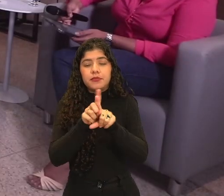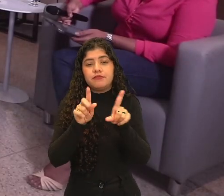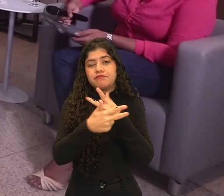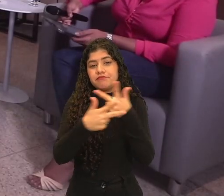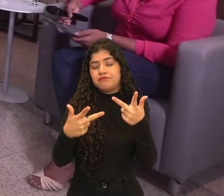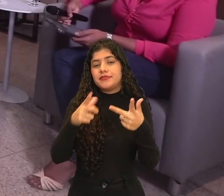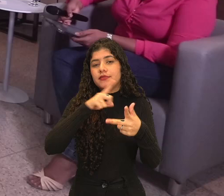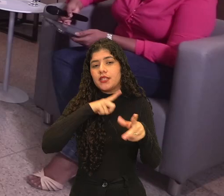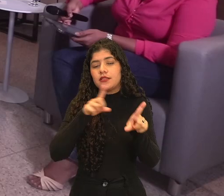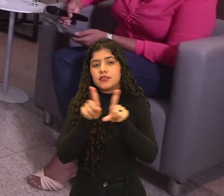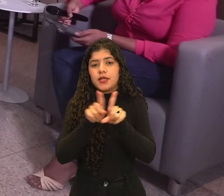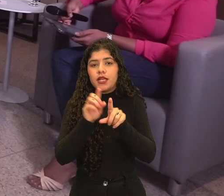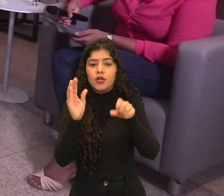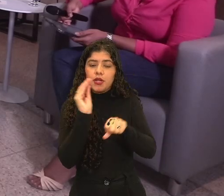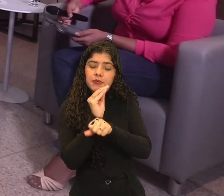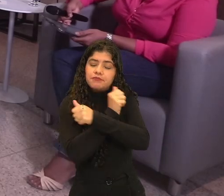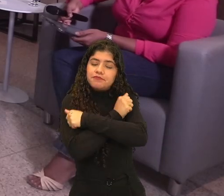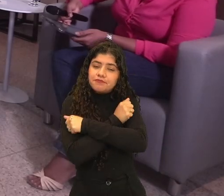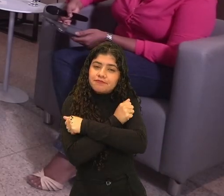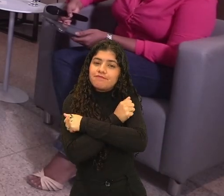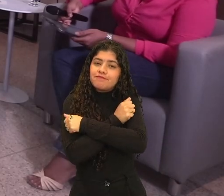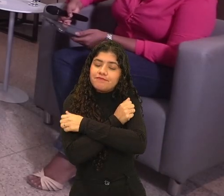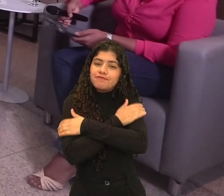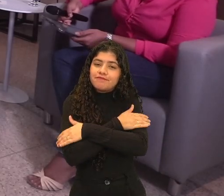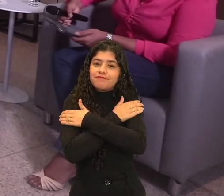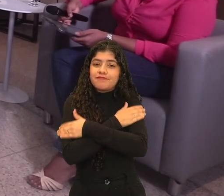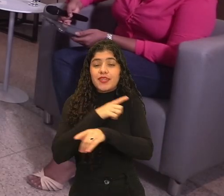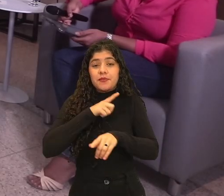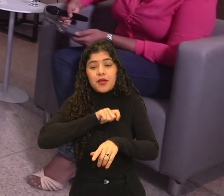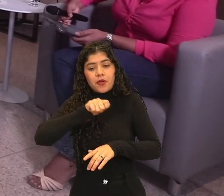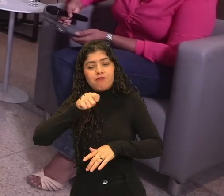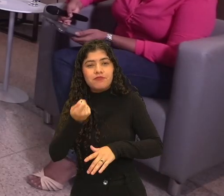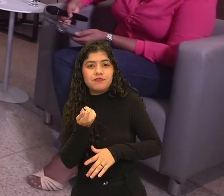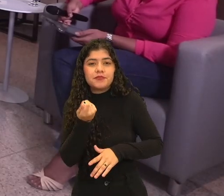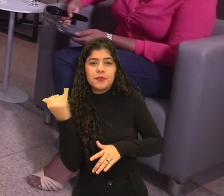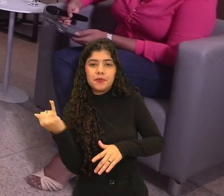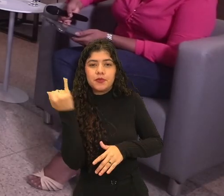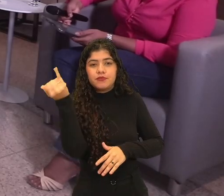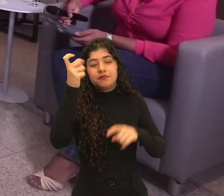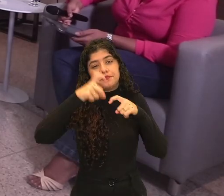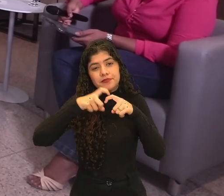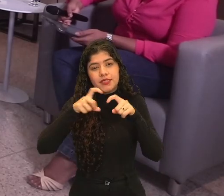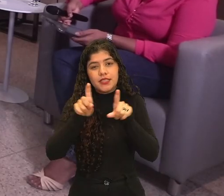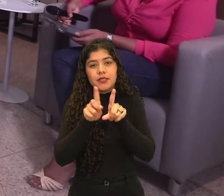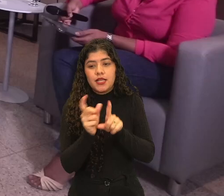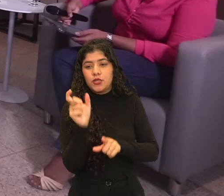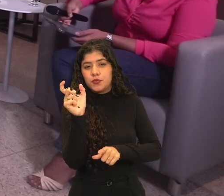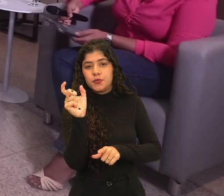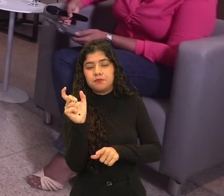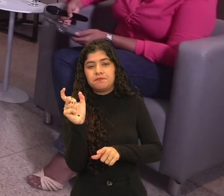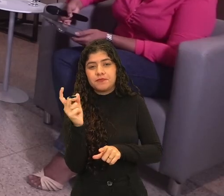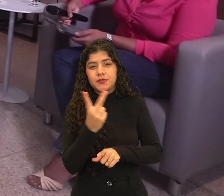ao mesmo tempo, acolher quem me procura. E eu acho que a chave, assim, na medicina, está nessas duas